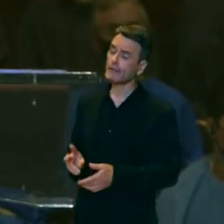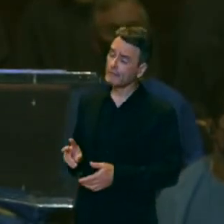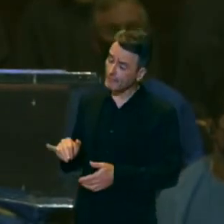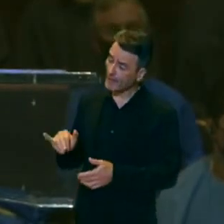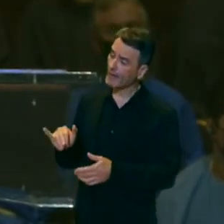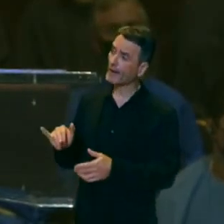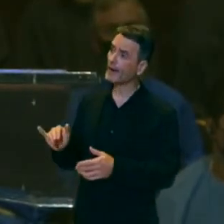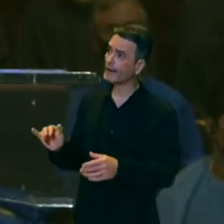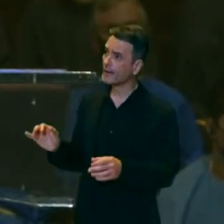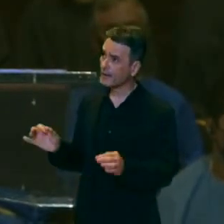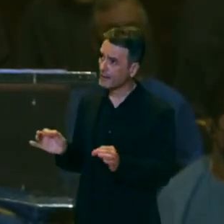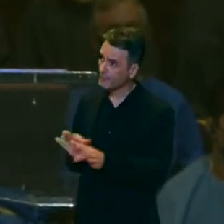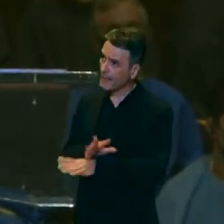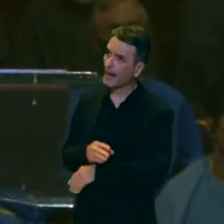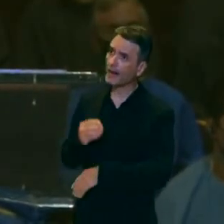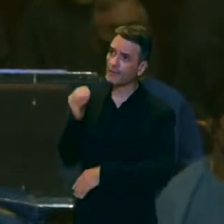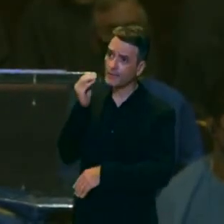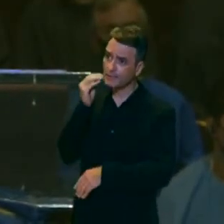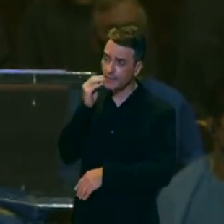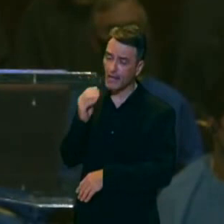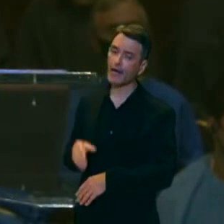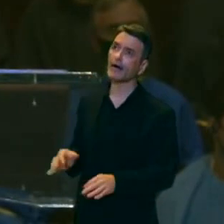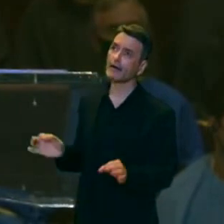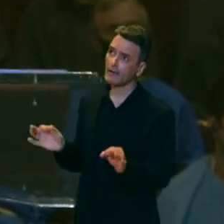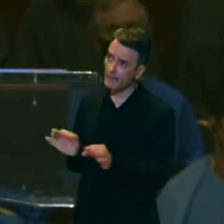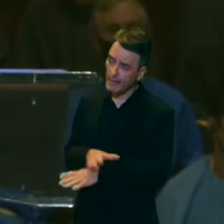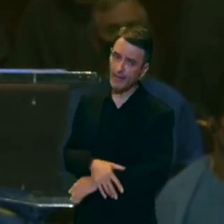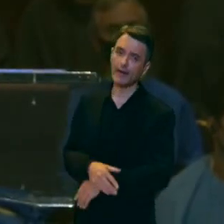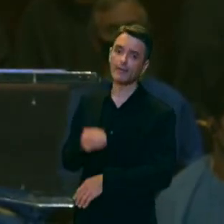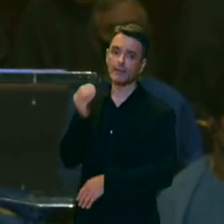o tempo da oportunidade.